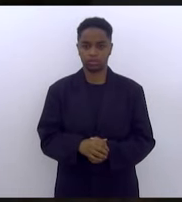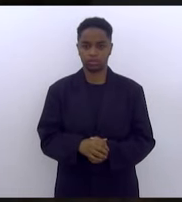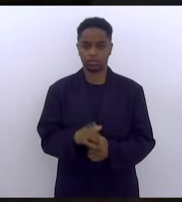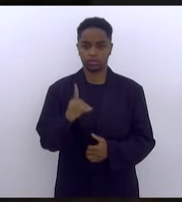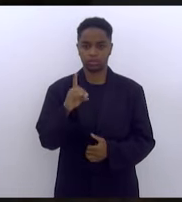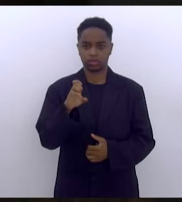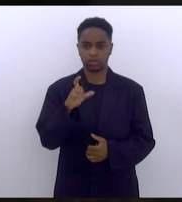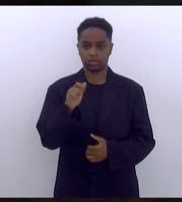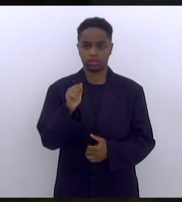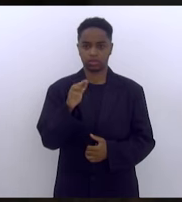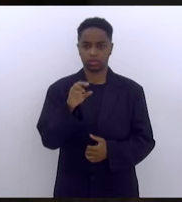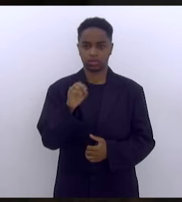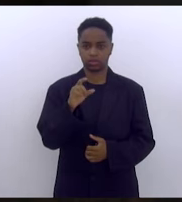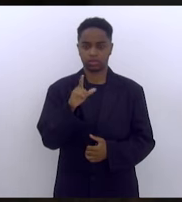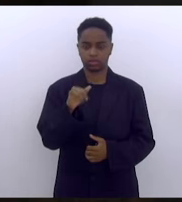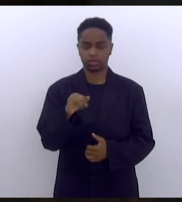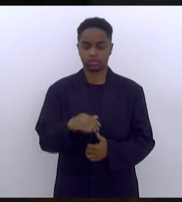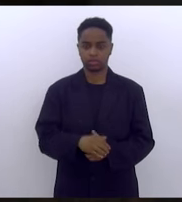Guilherme Delaroy.